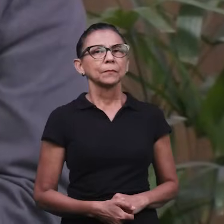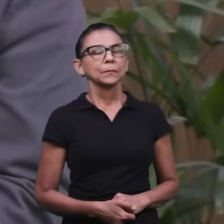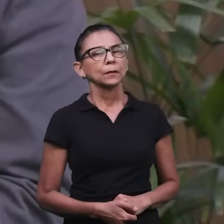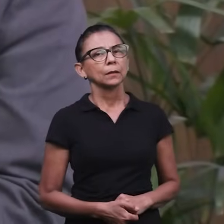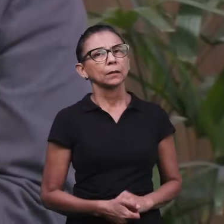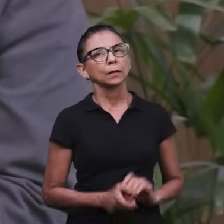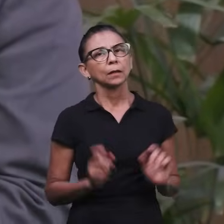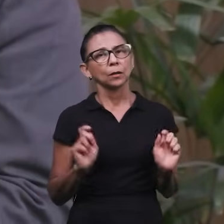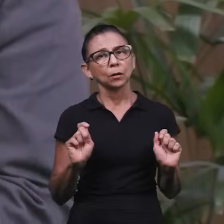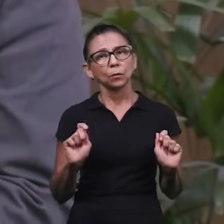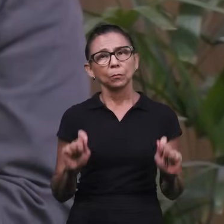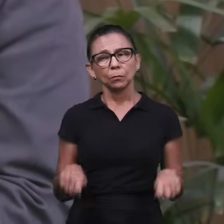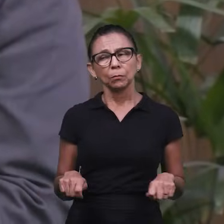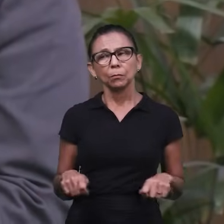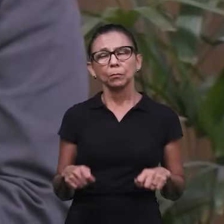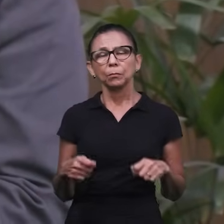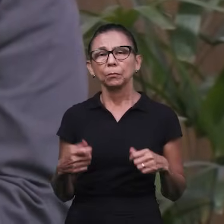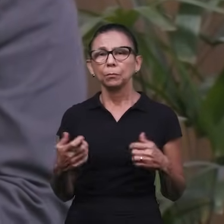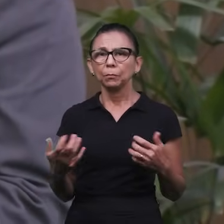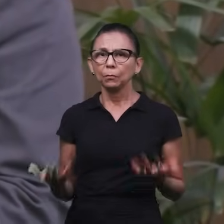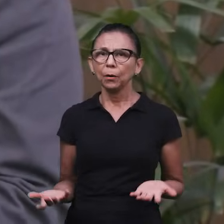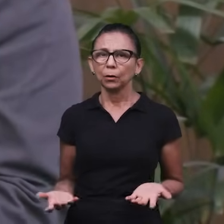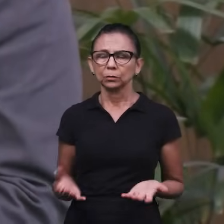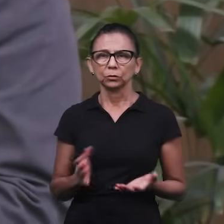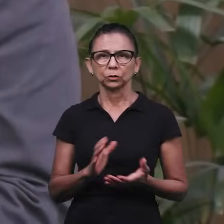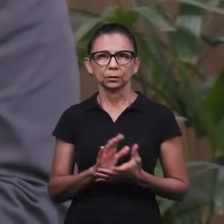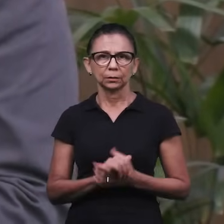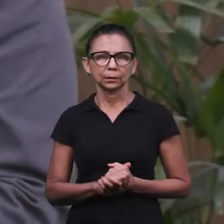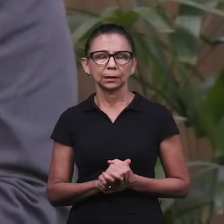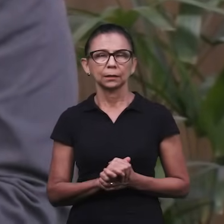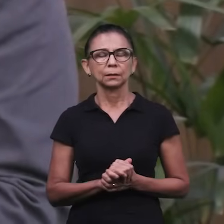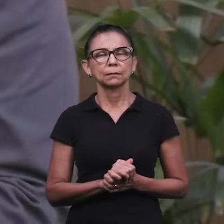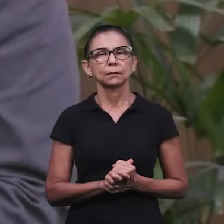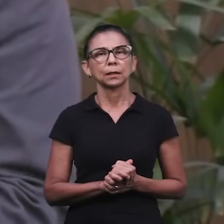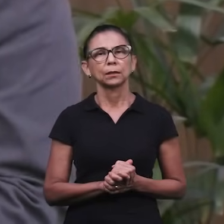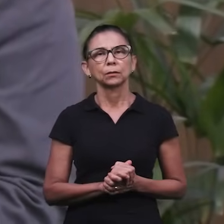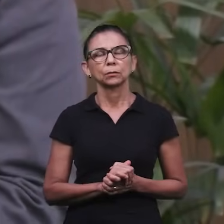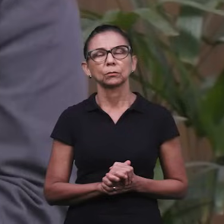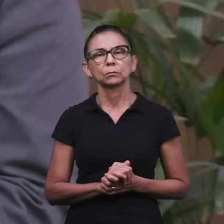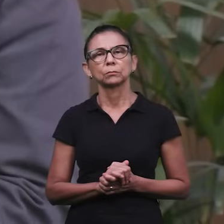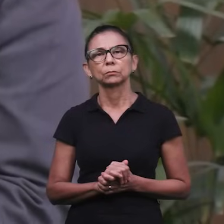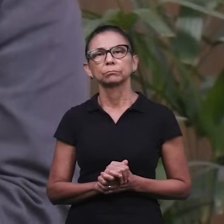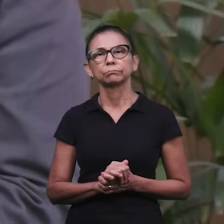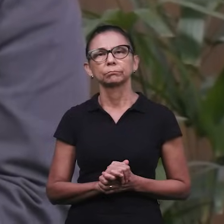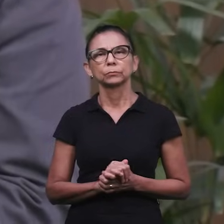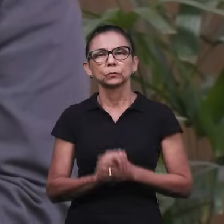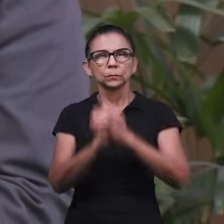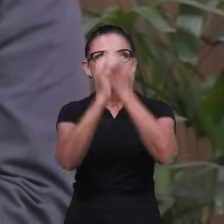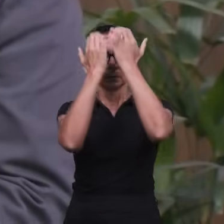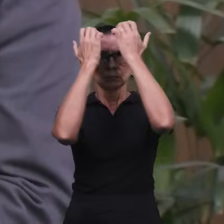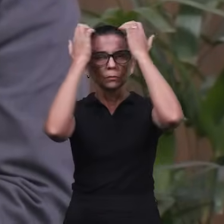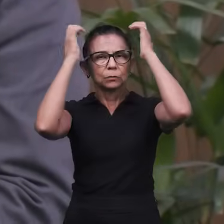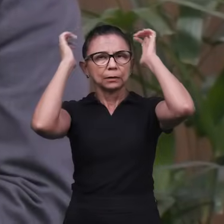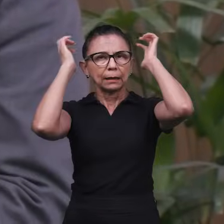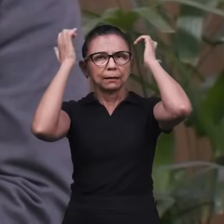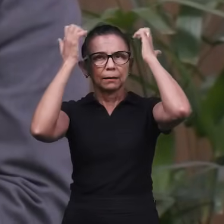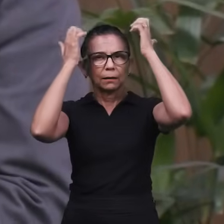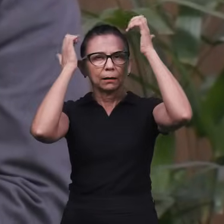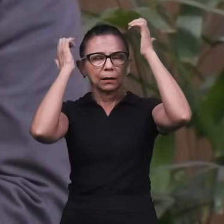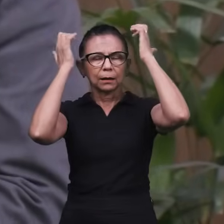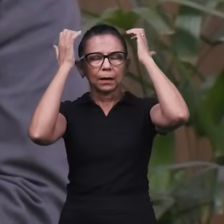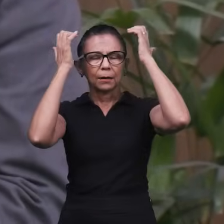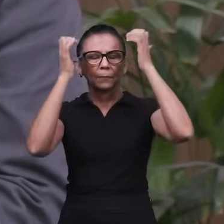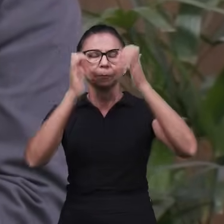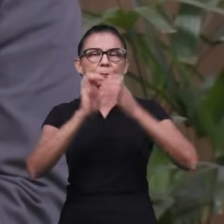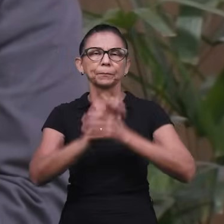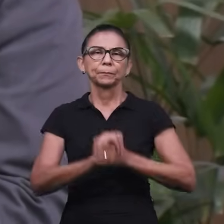TDAH associado também a outros diagnósticos. Então, assim, aqui a pergunta que eu